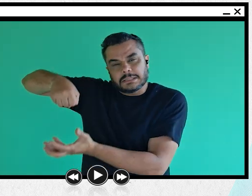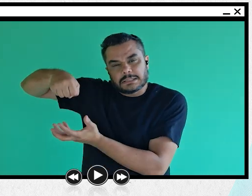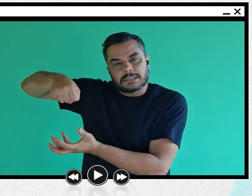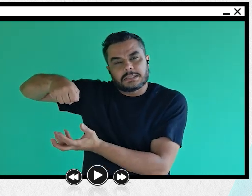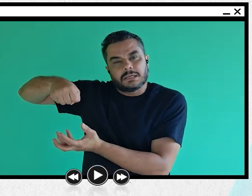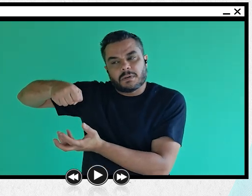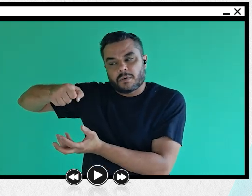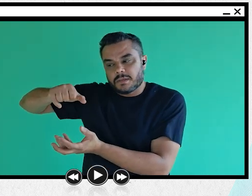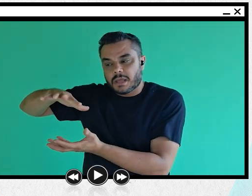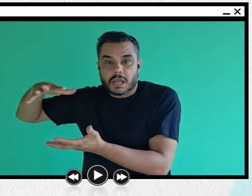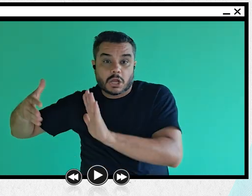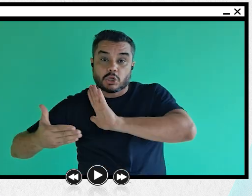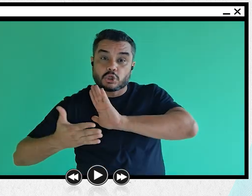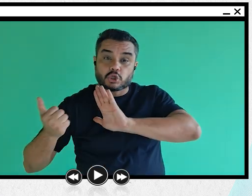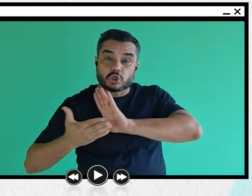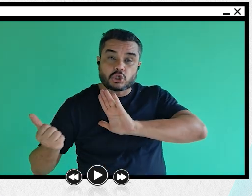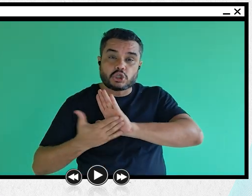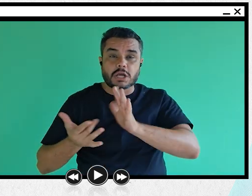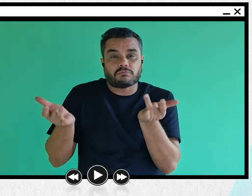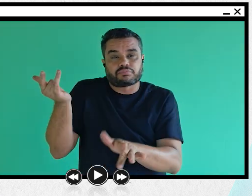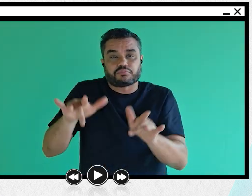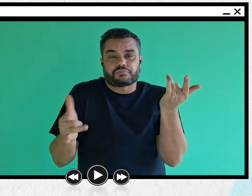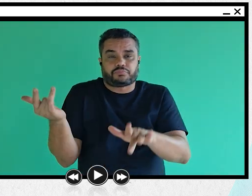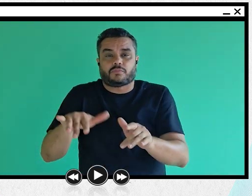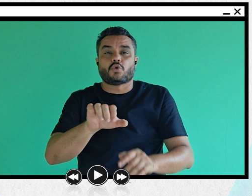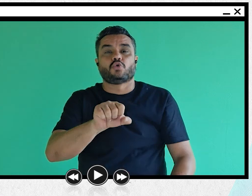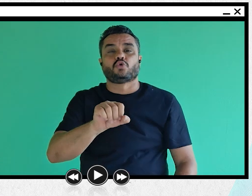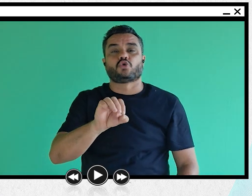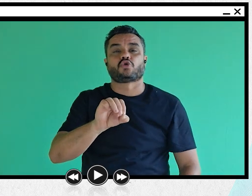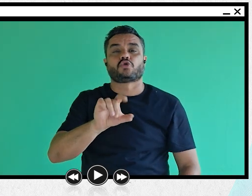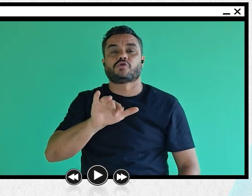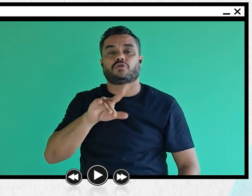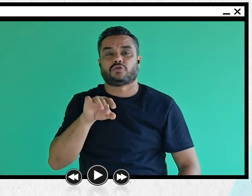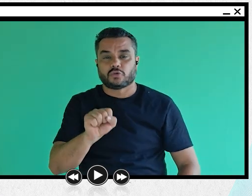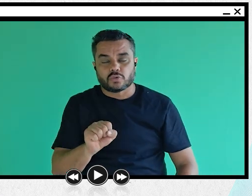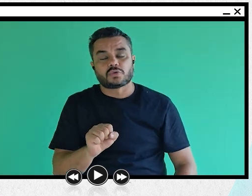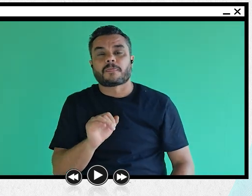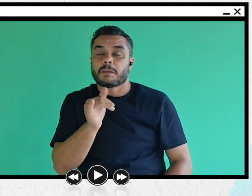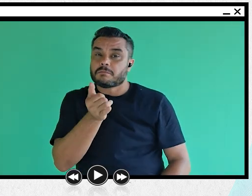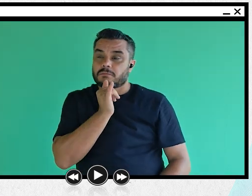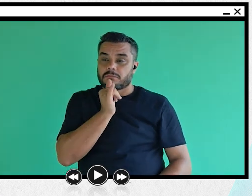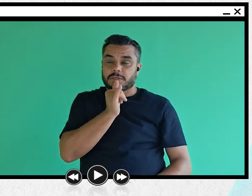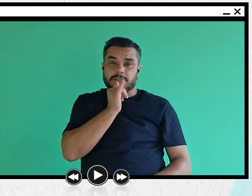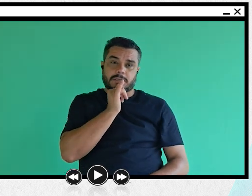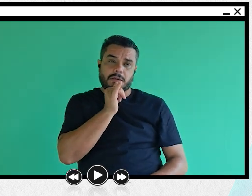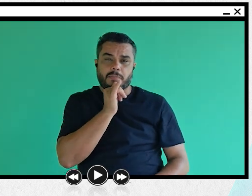A caixa de retenção de sólidos dá para a gente pegar, por exemplo, montar como se fosse uma pequena